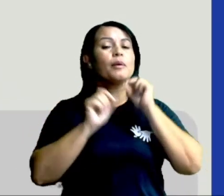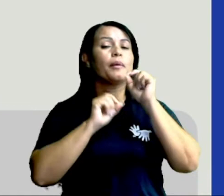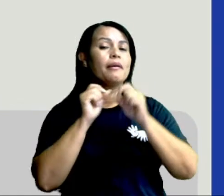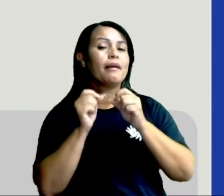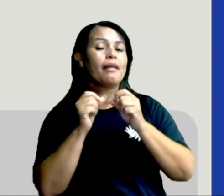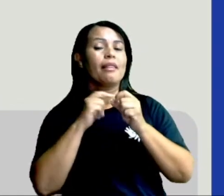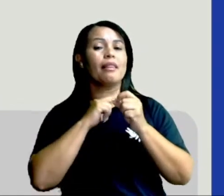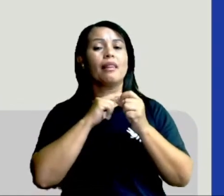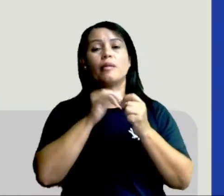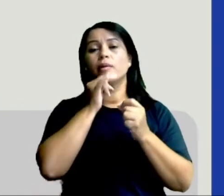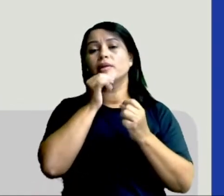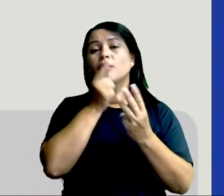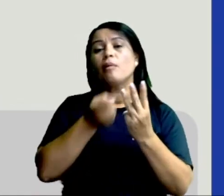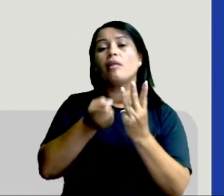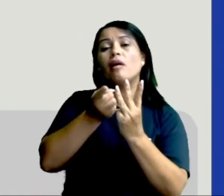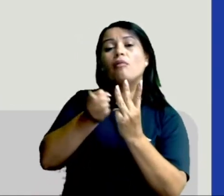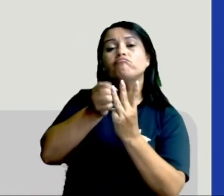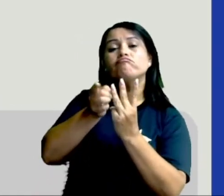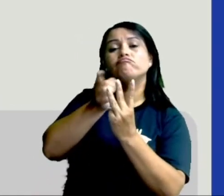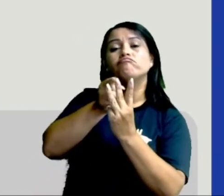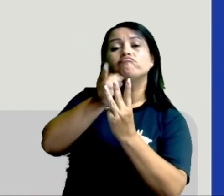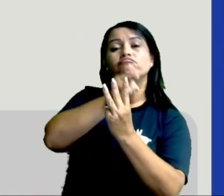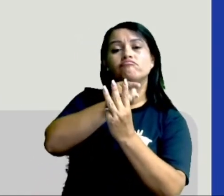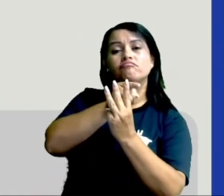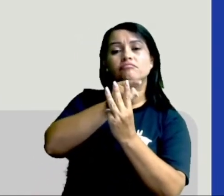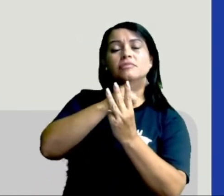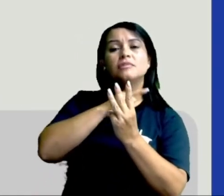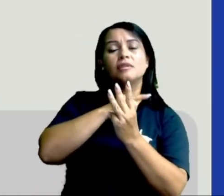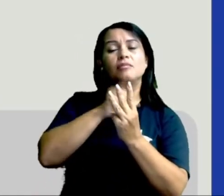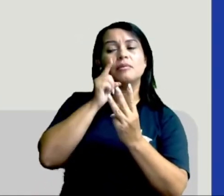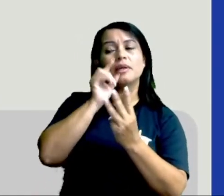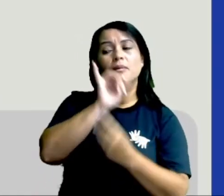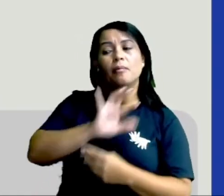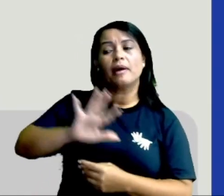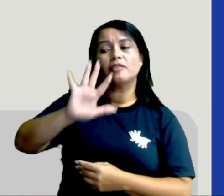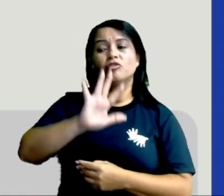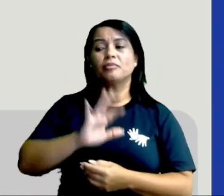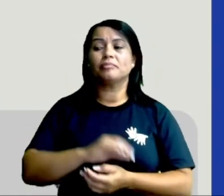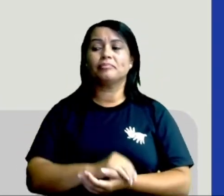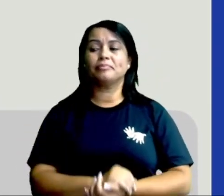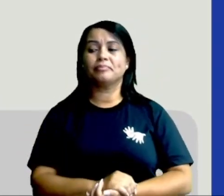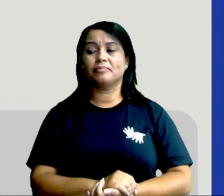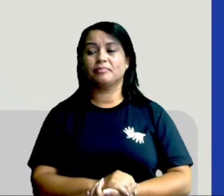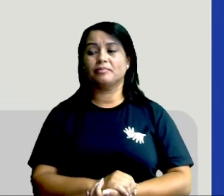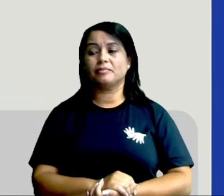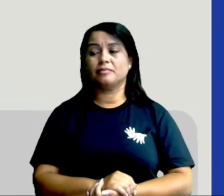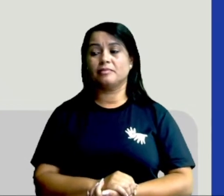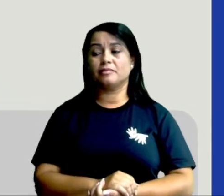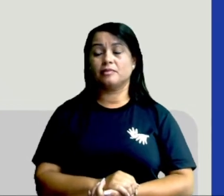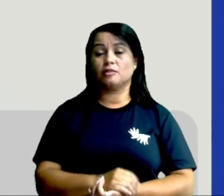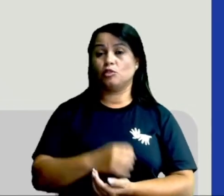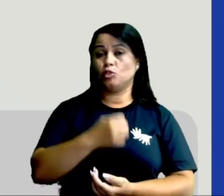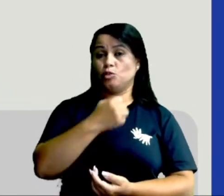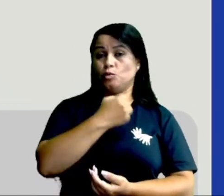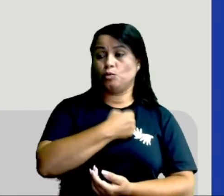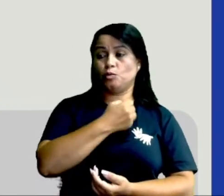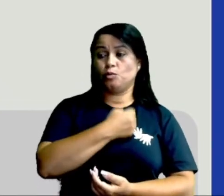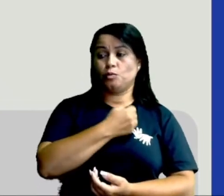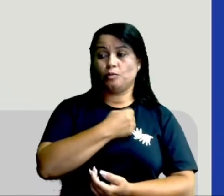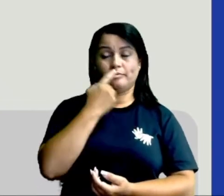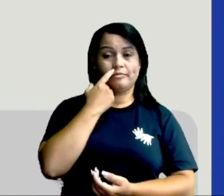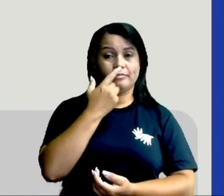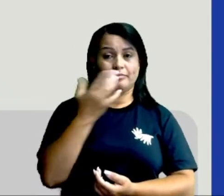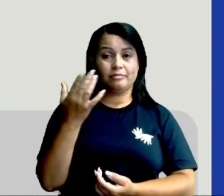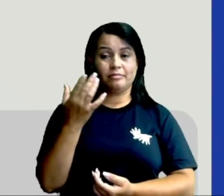andar 3 casas decimais, como mostra a imagem. O número ficou totalmente inteiro